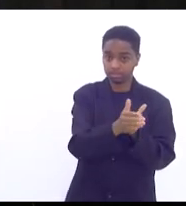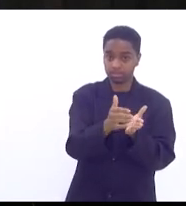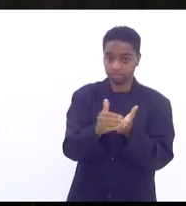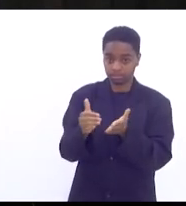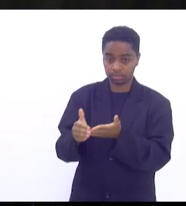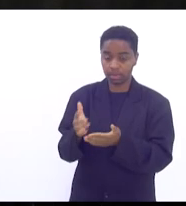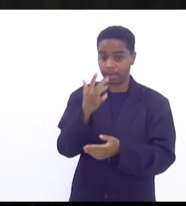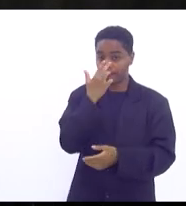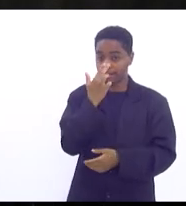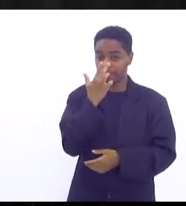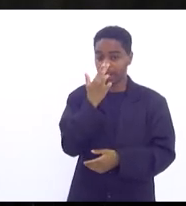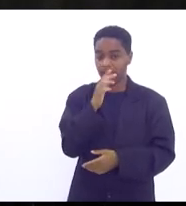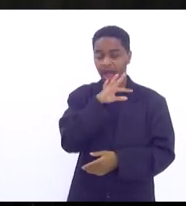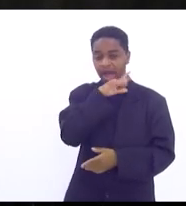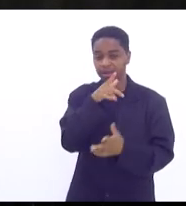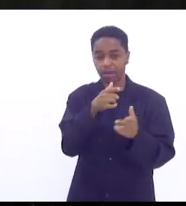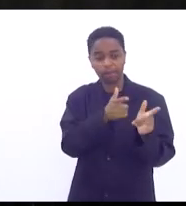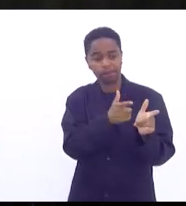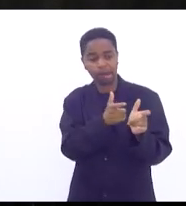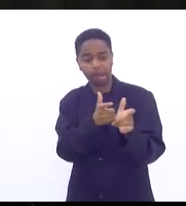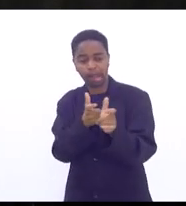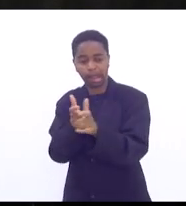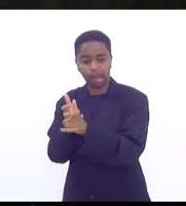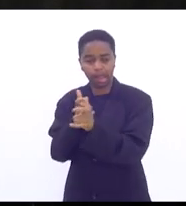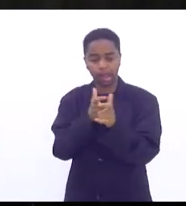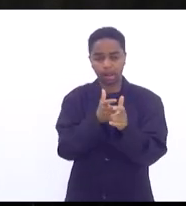como se fosse um animal na selva.